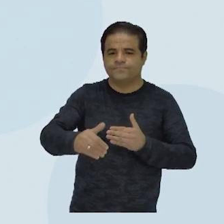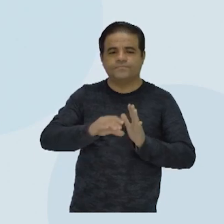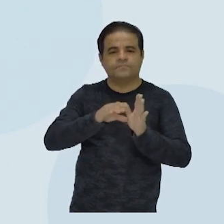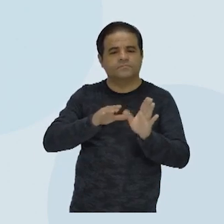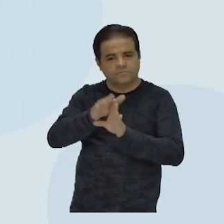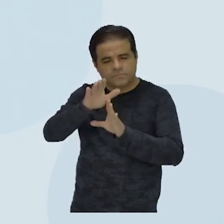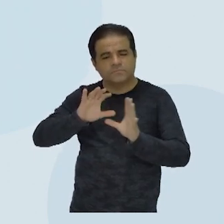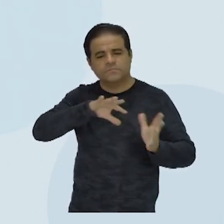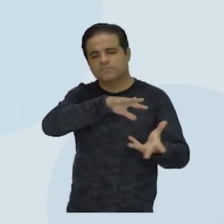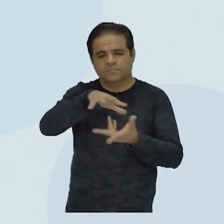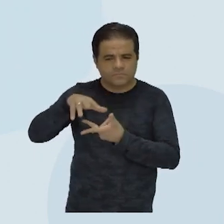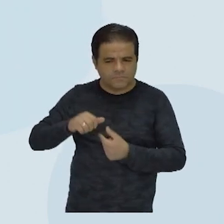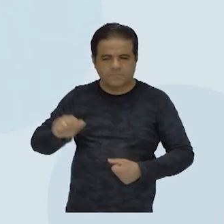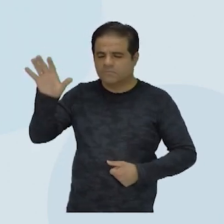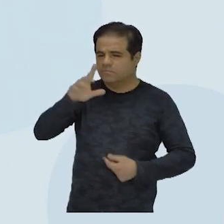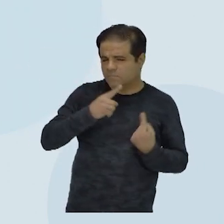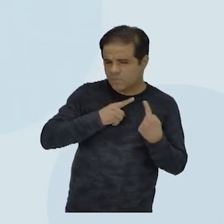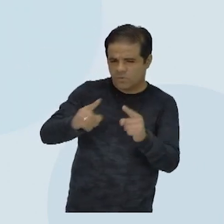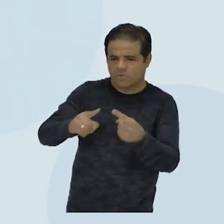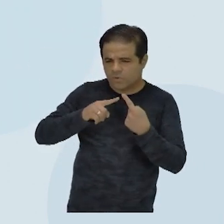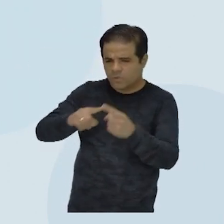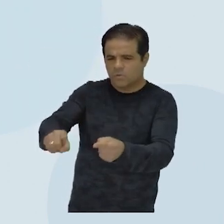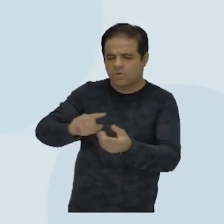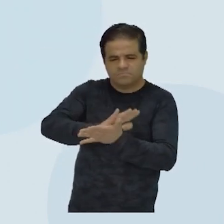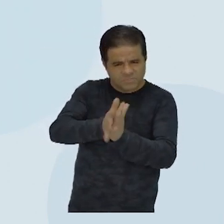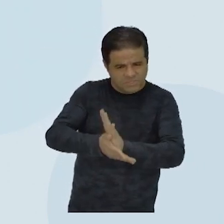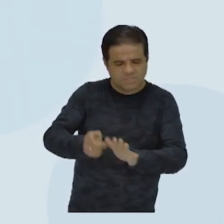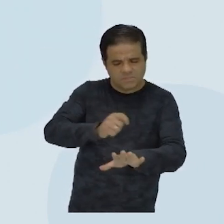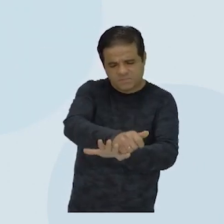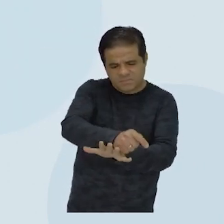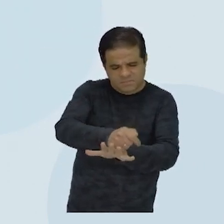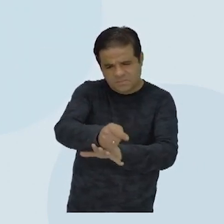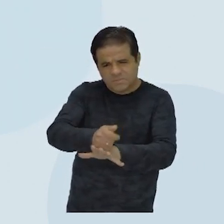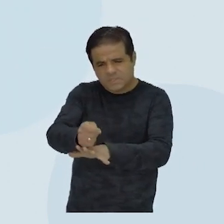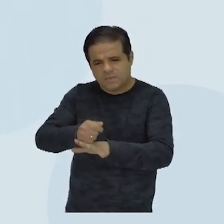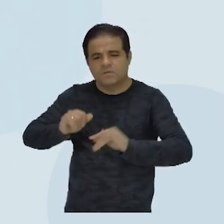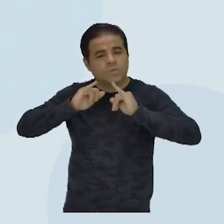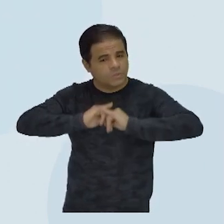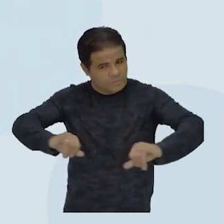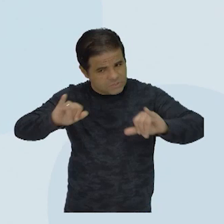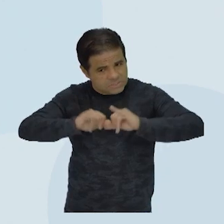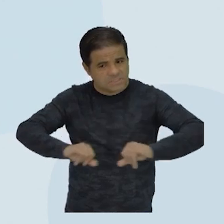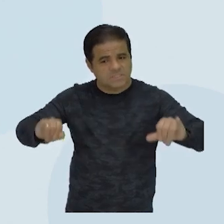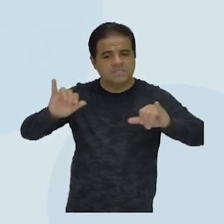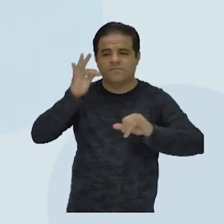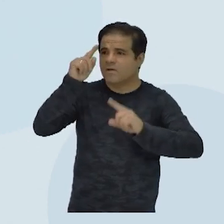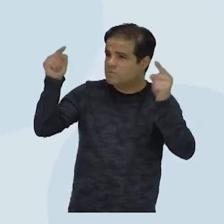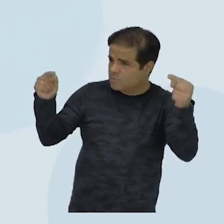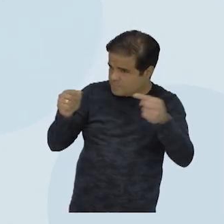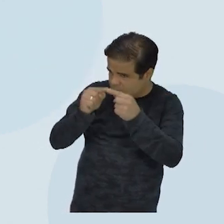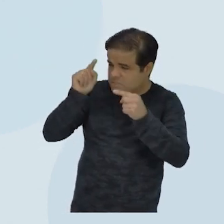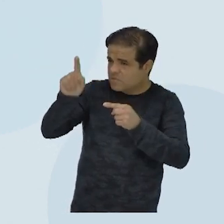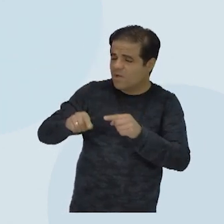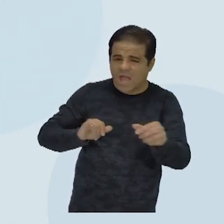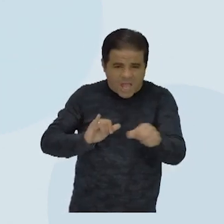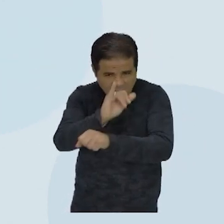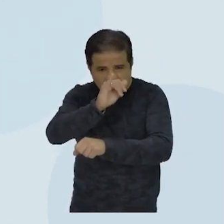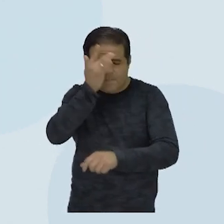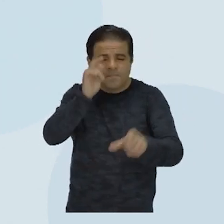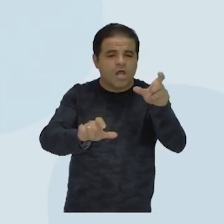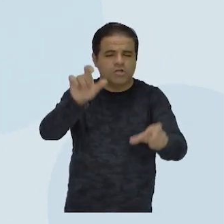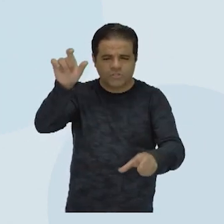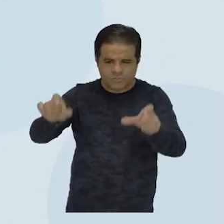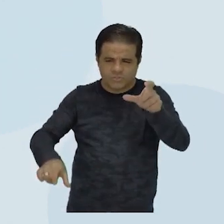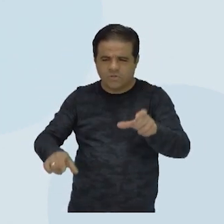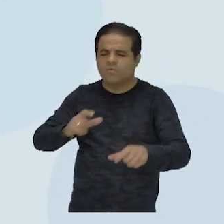Conselho Nacional de Justiça para combater fake news, que são essas notícias falsas, como vocês falaram, e tem o objetivo de enganar as pessoas.